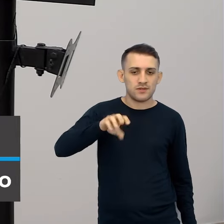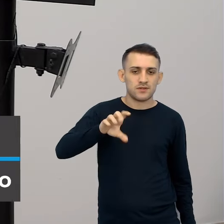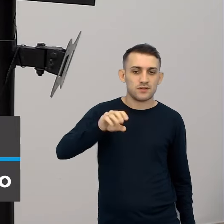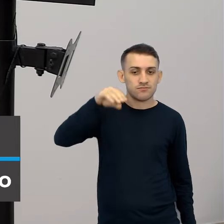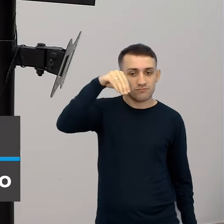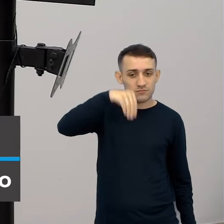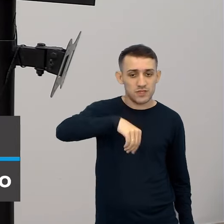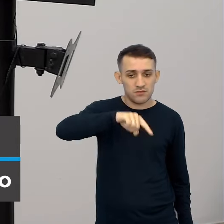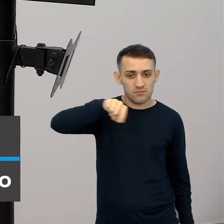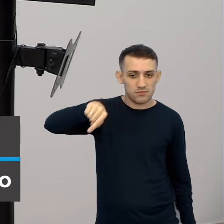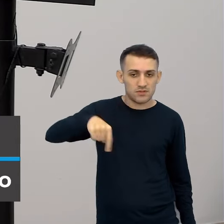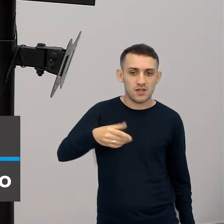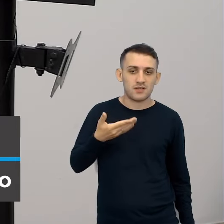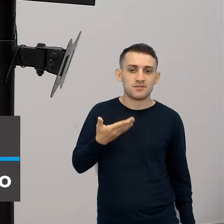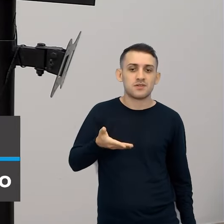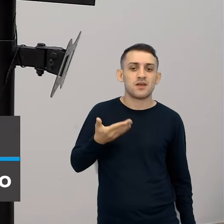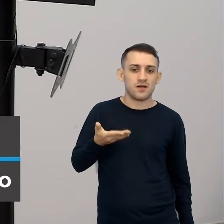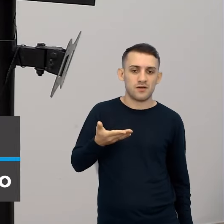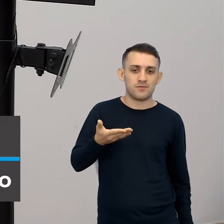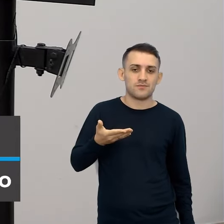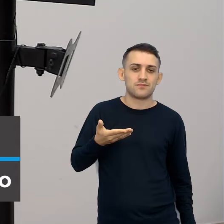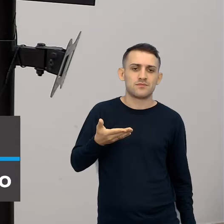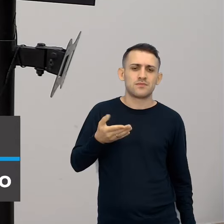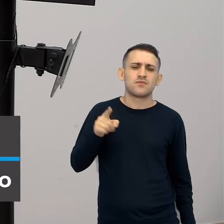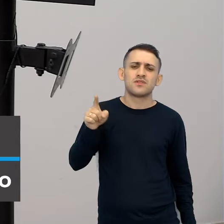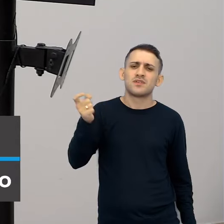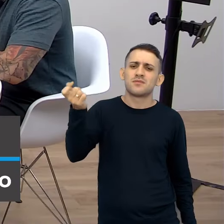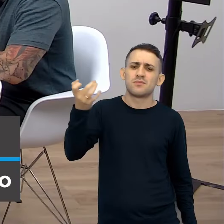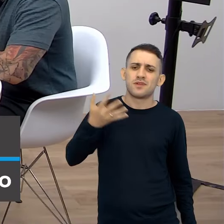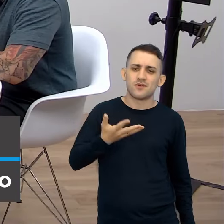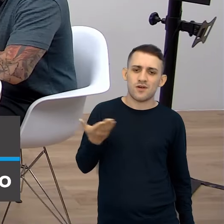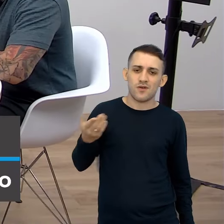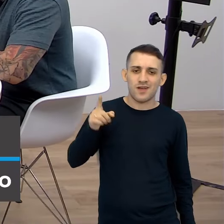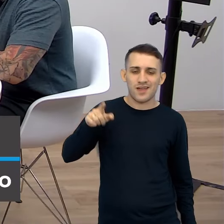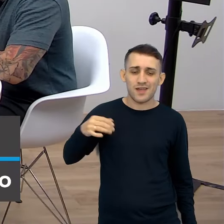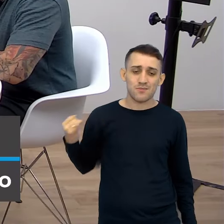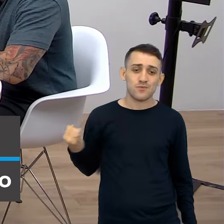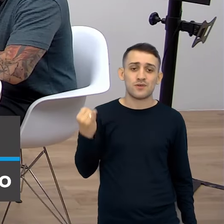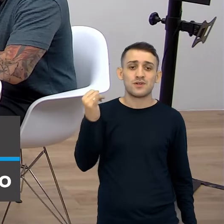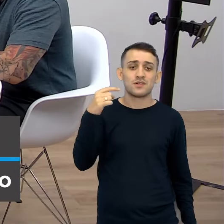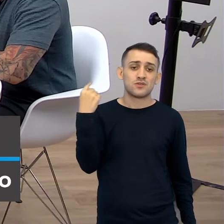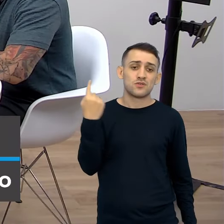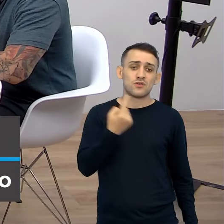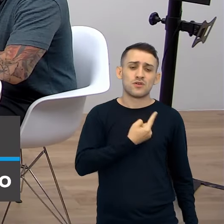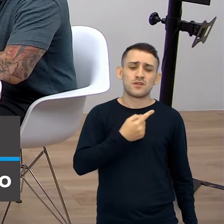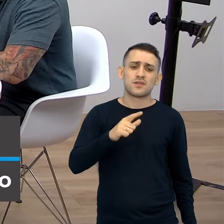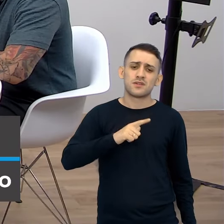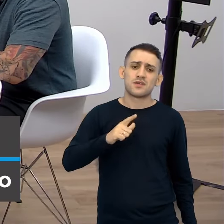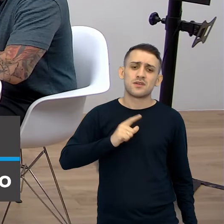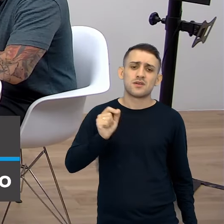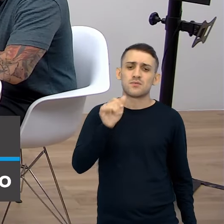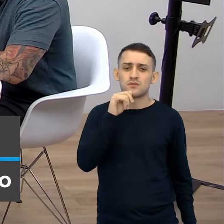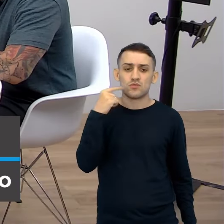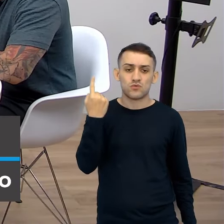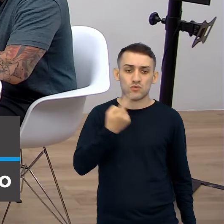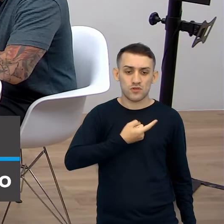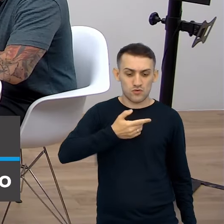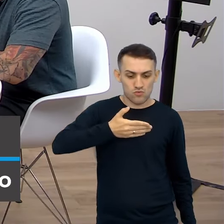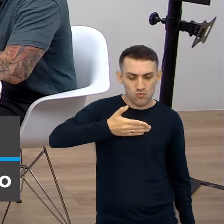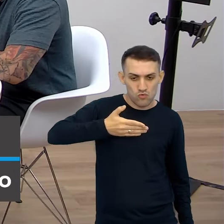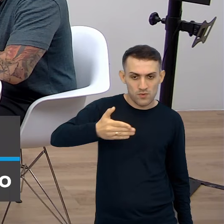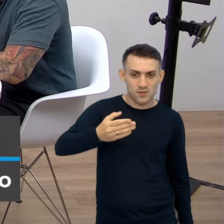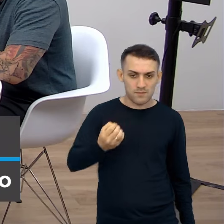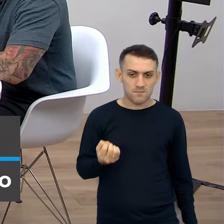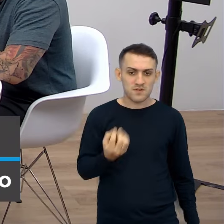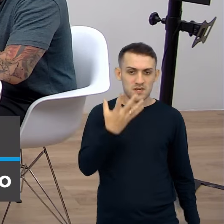né, professora? Sim. E assim, pelo relato do Elton, é importante a gente colocar que quando nós começamos a elaboração